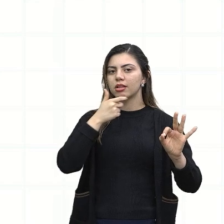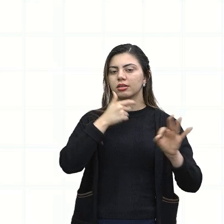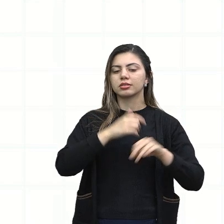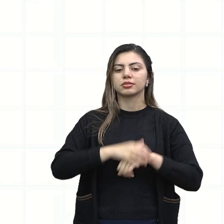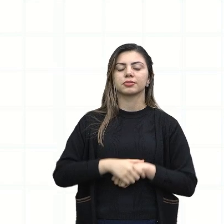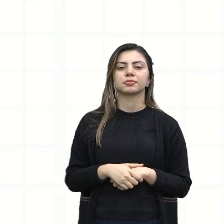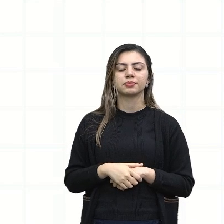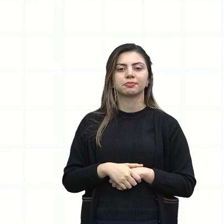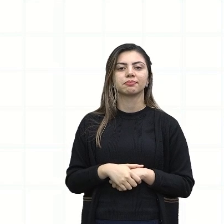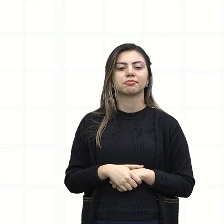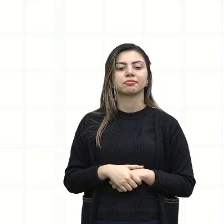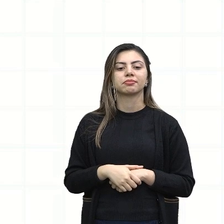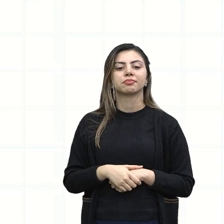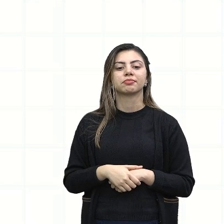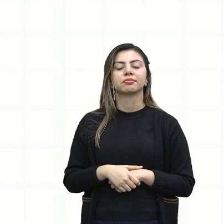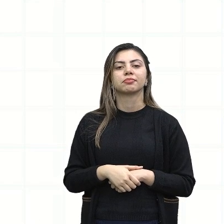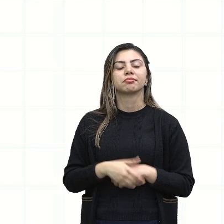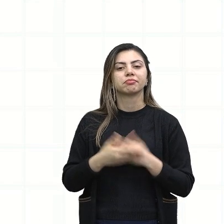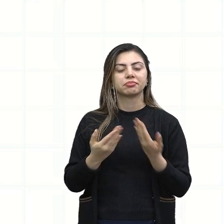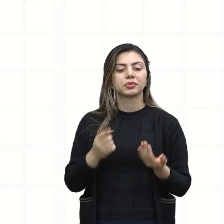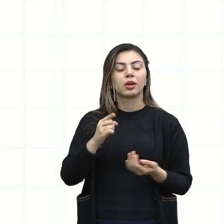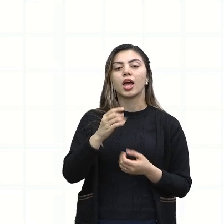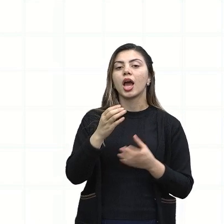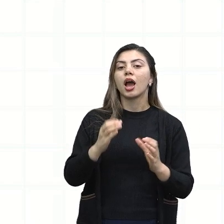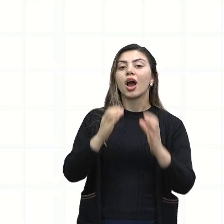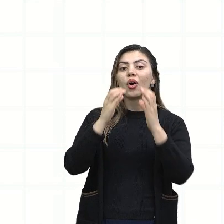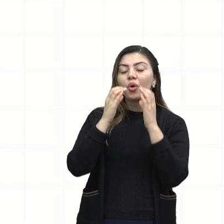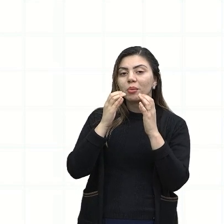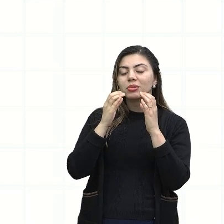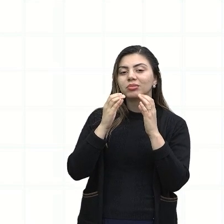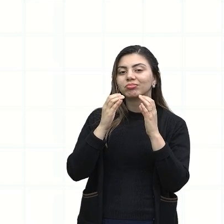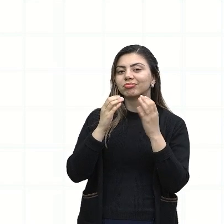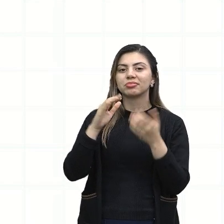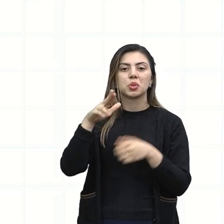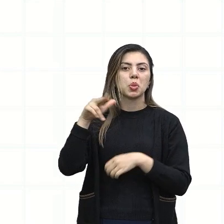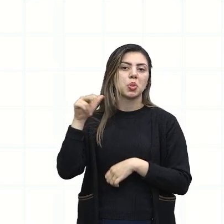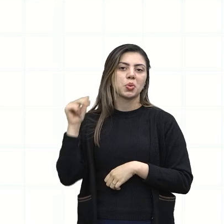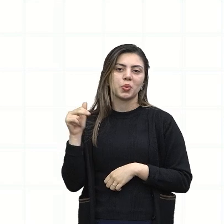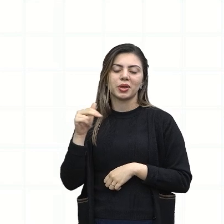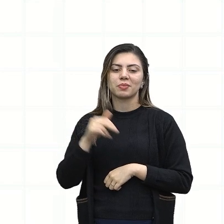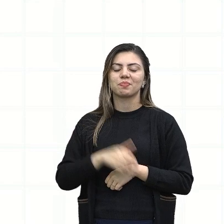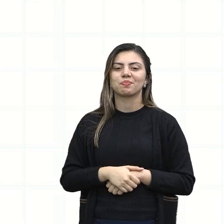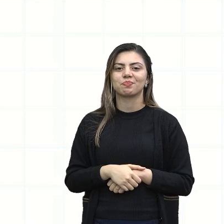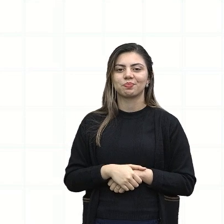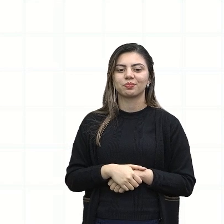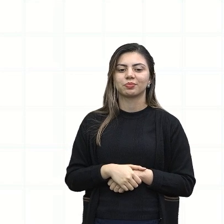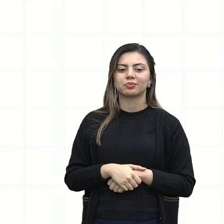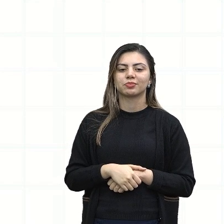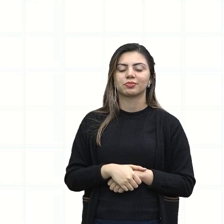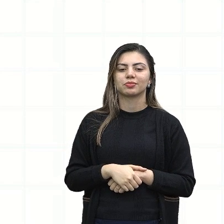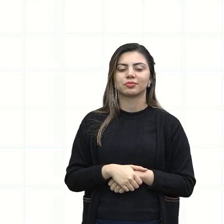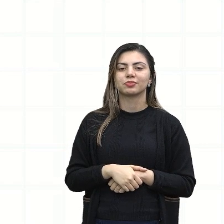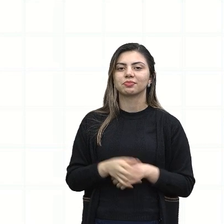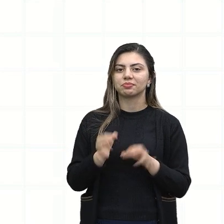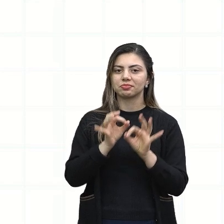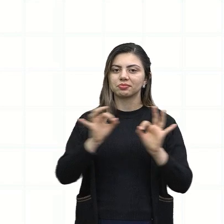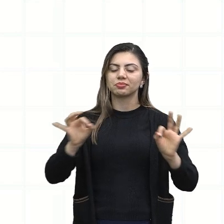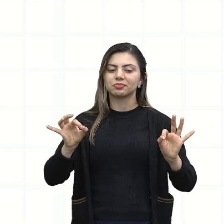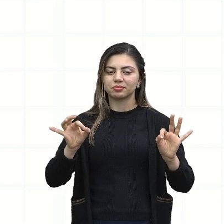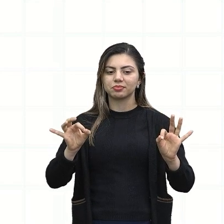sandwiches. Estou falando aí a frequência com que ele come sanduíche é nunca, 0%. Always,